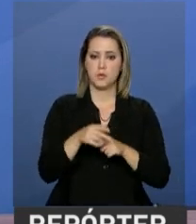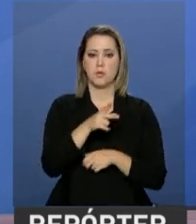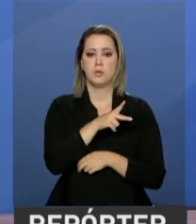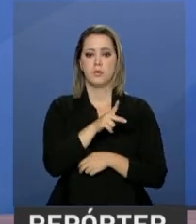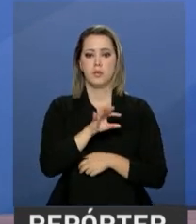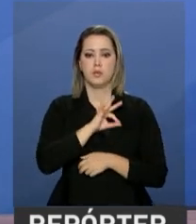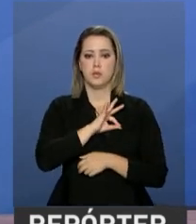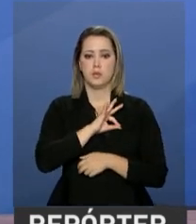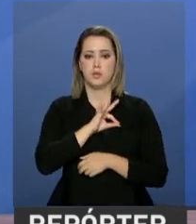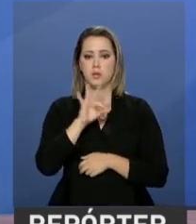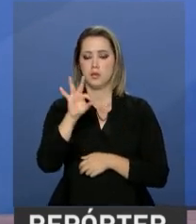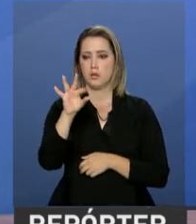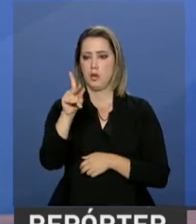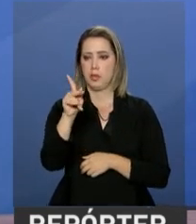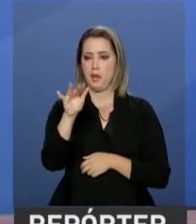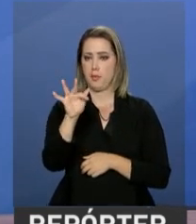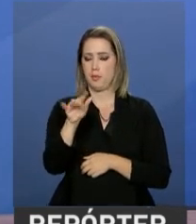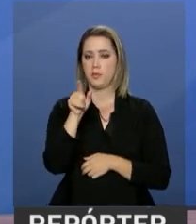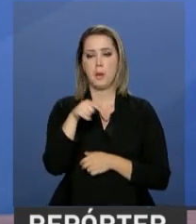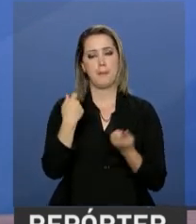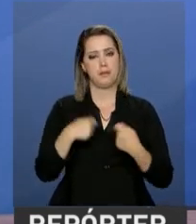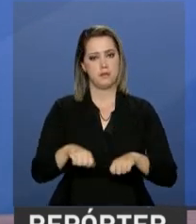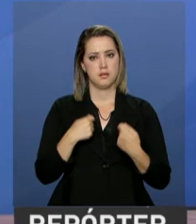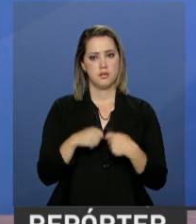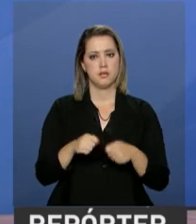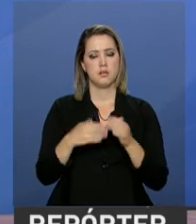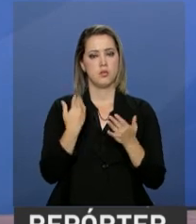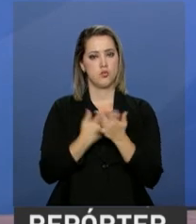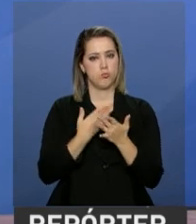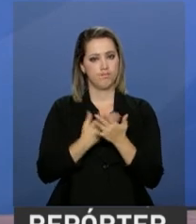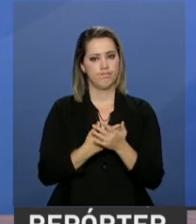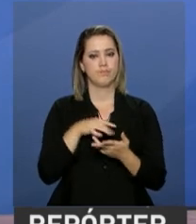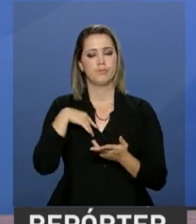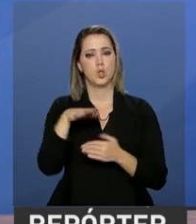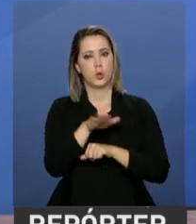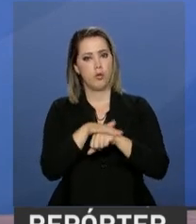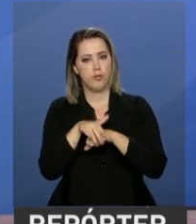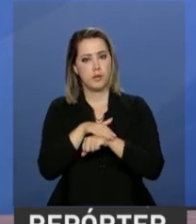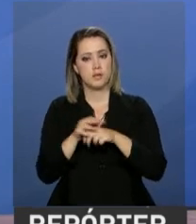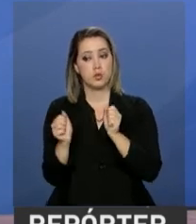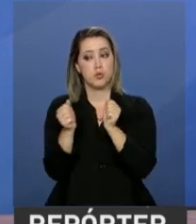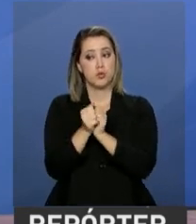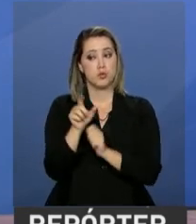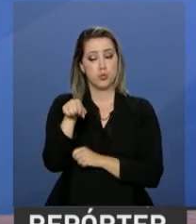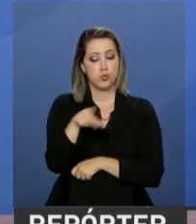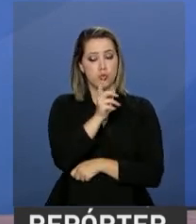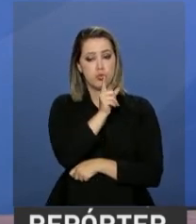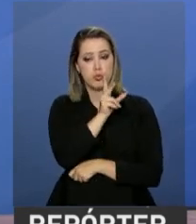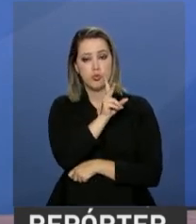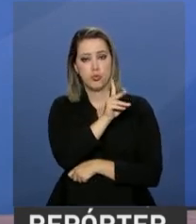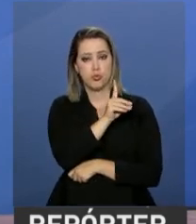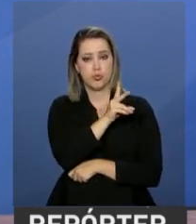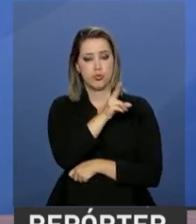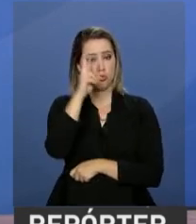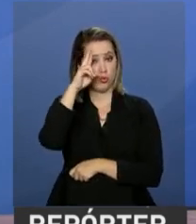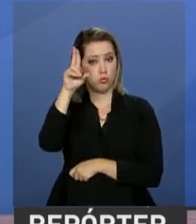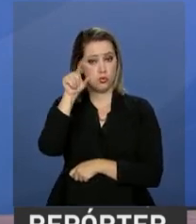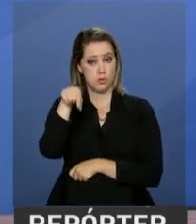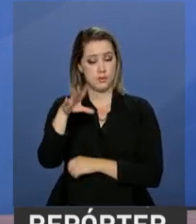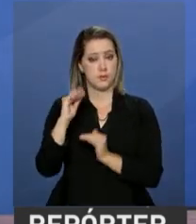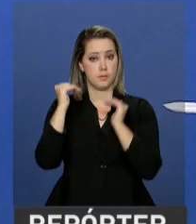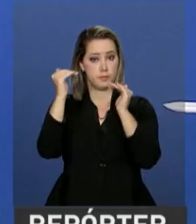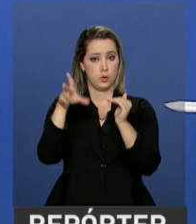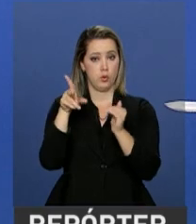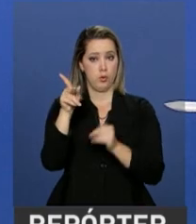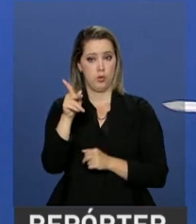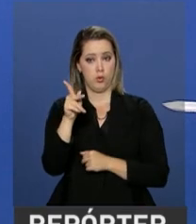Federal, inclusive na direção do órgão, vai depender de um estudo e de uma conversa com o diretor-geral da instituição, Leandro